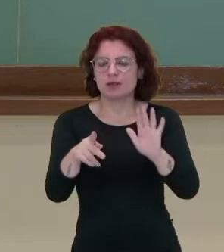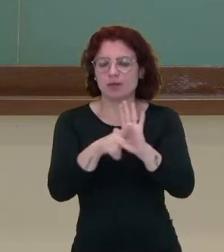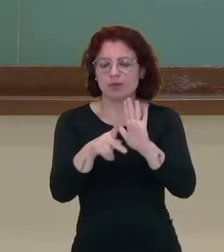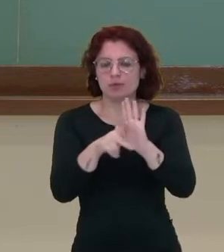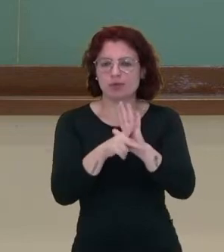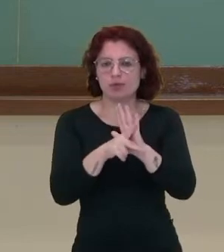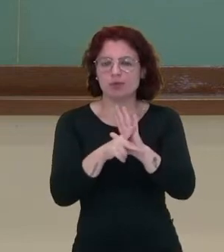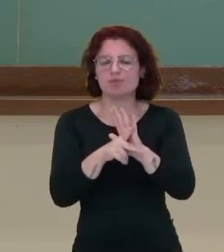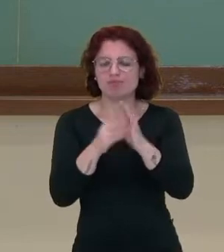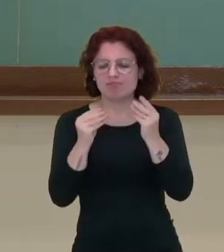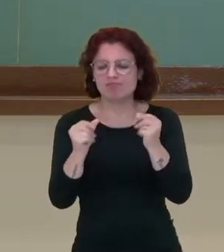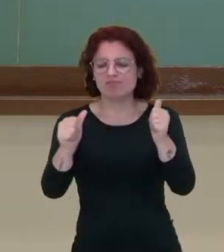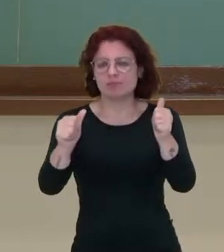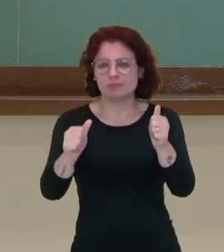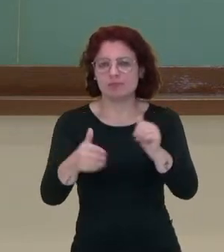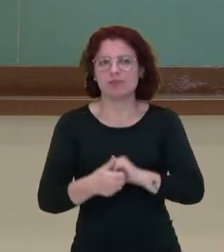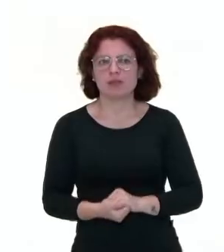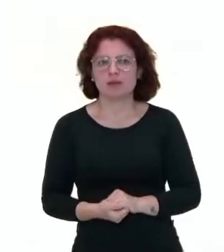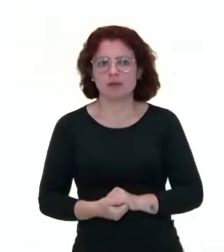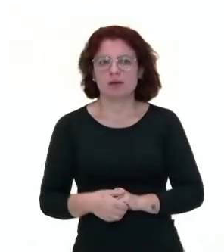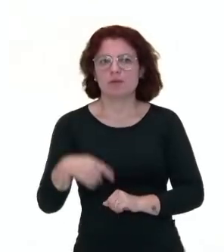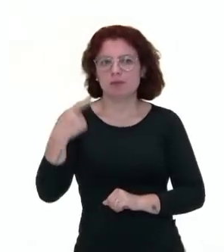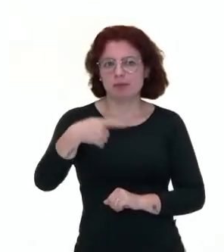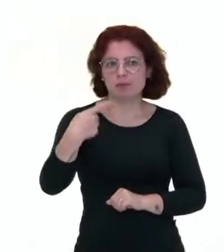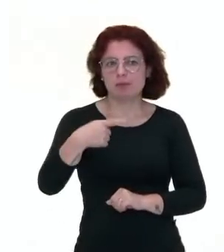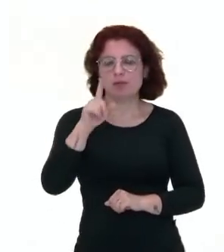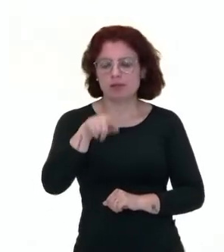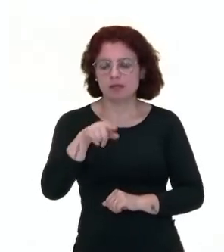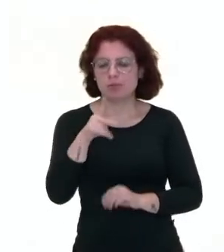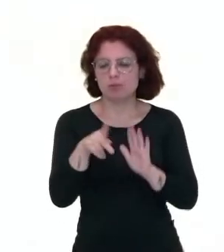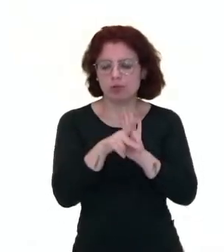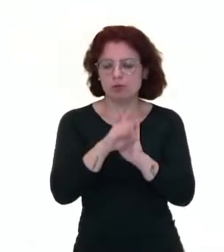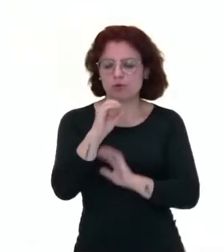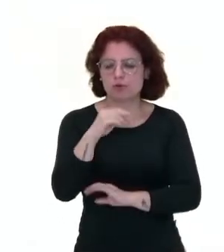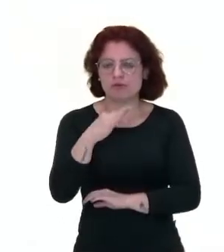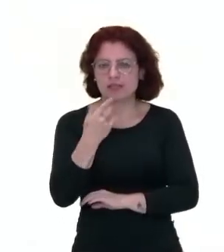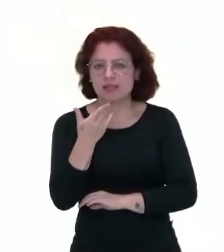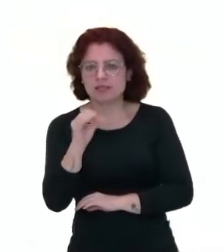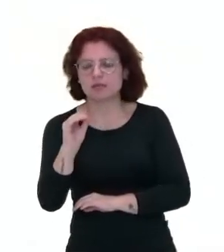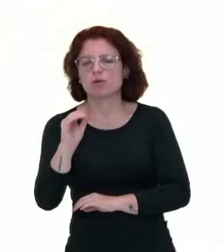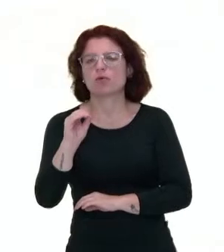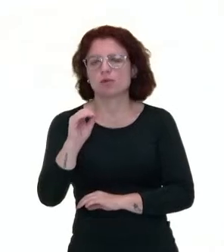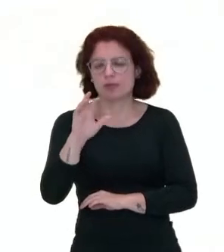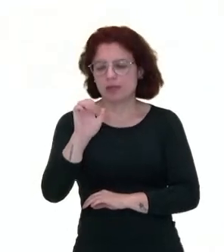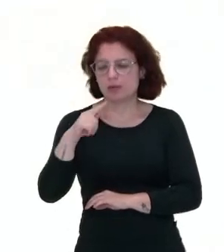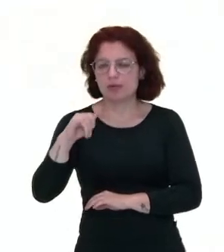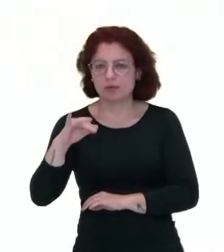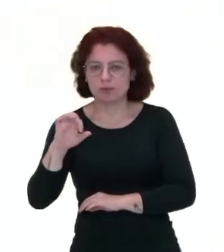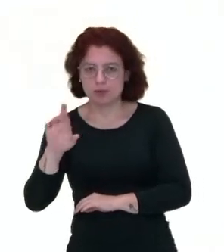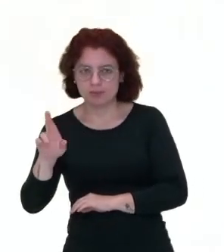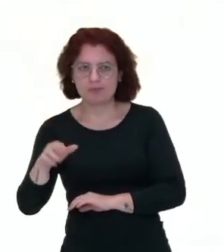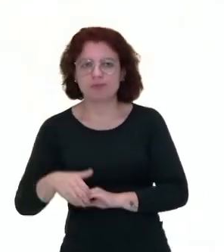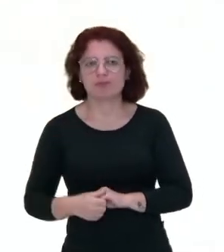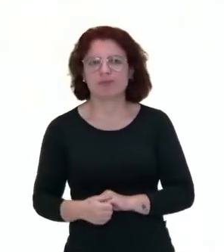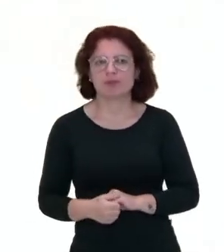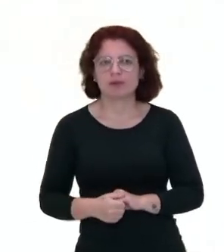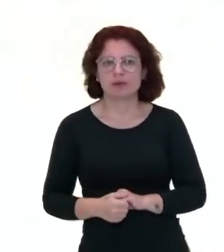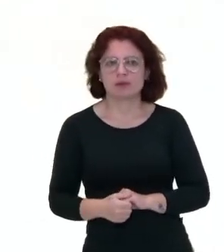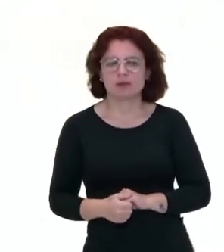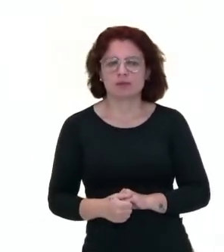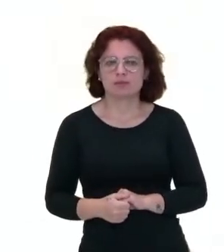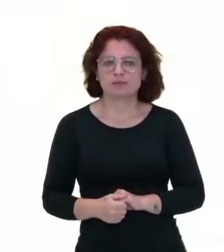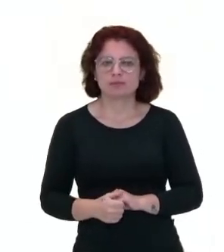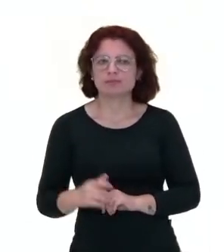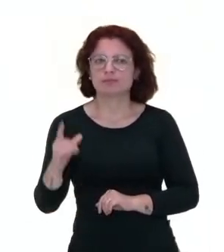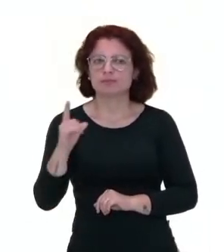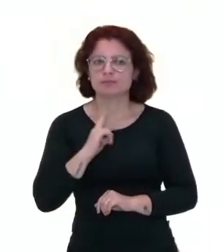com esse desgaste. Um deles, aí, a Confederação do Equador, quando províncias do Nordeste brasileiro, vejam ali no mapa,